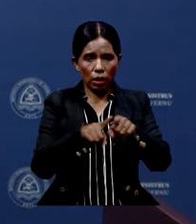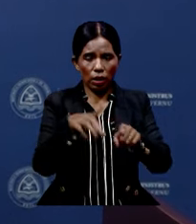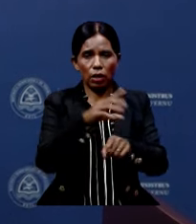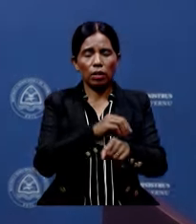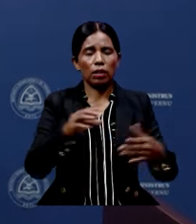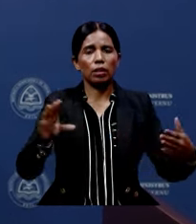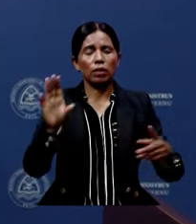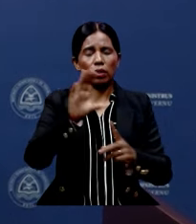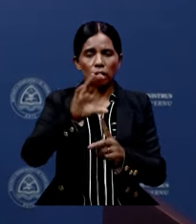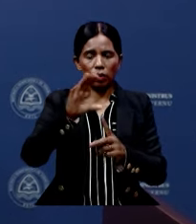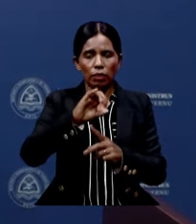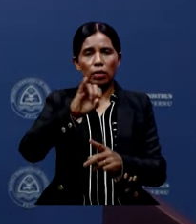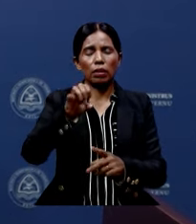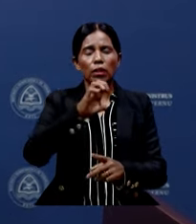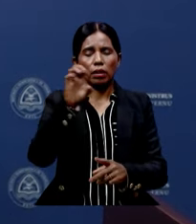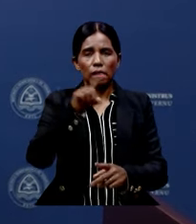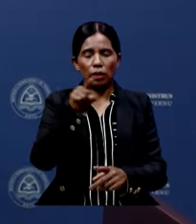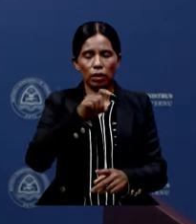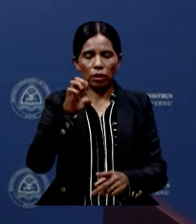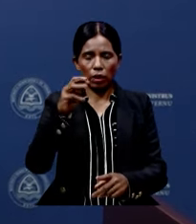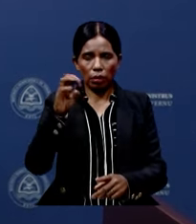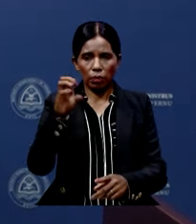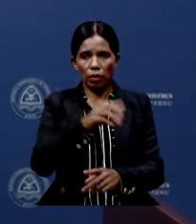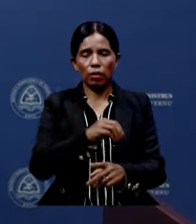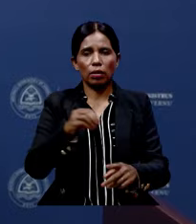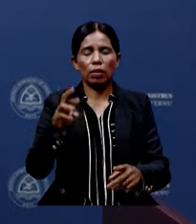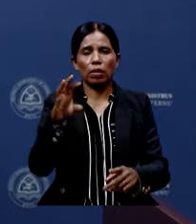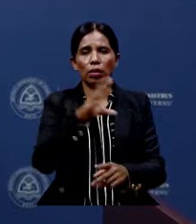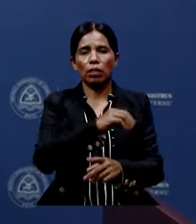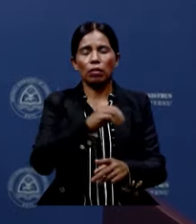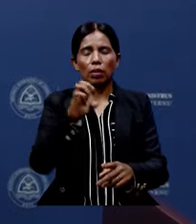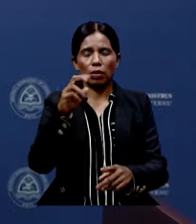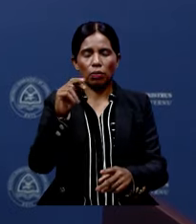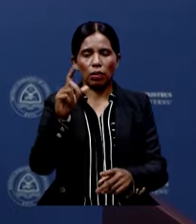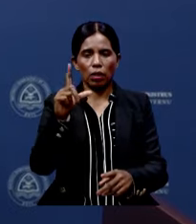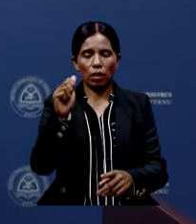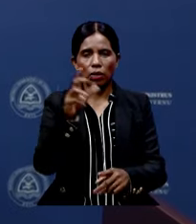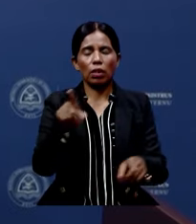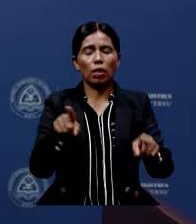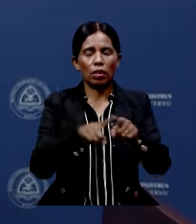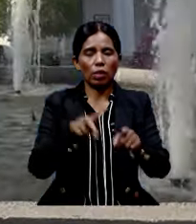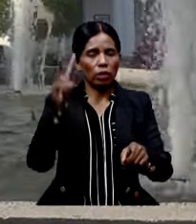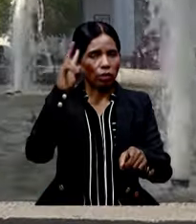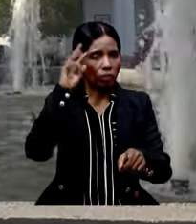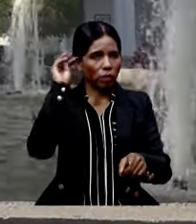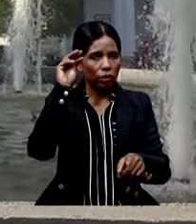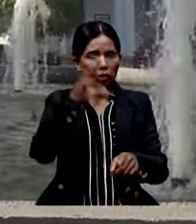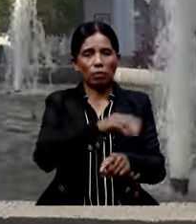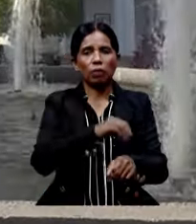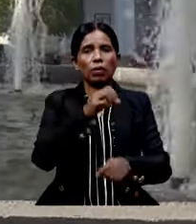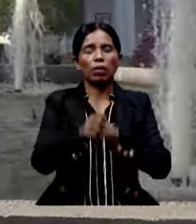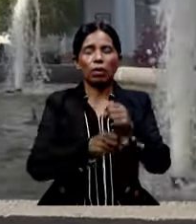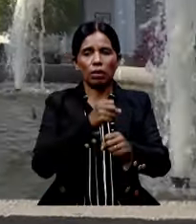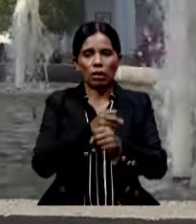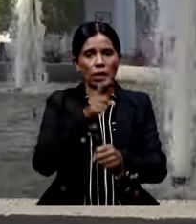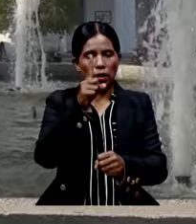comissão ZSM enquanto Rezio de Cruz Salu no Herculano de Souza hanesan vice coordenador ba mandato tina